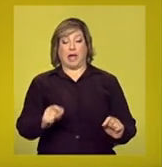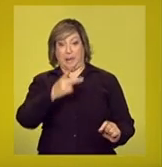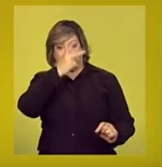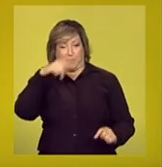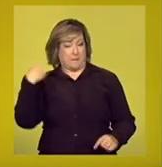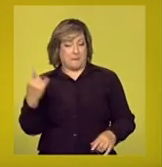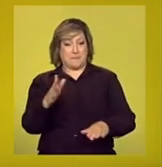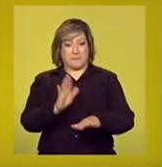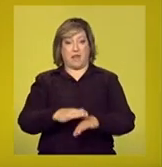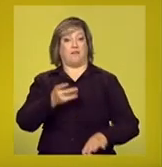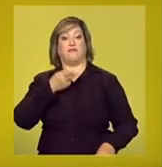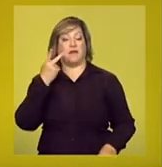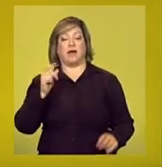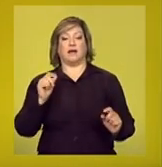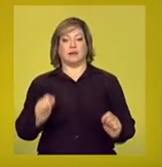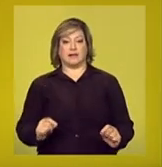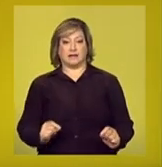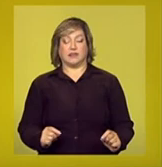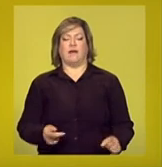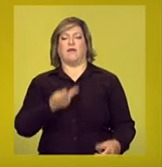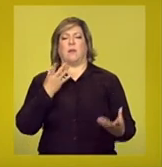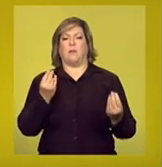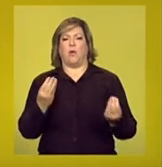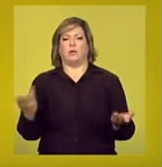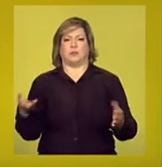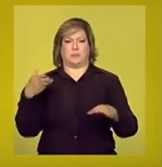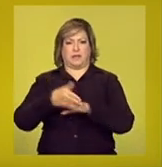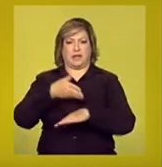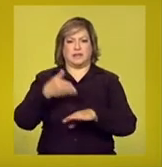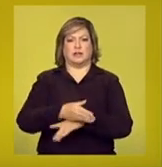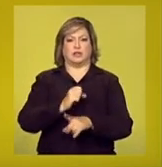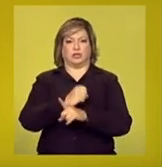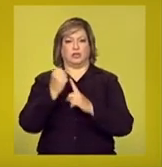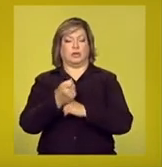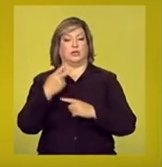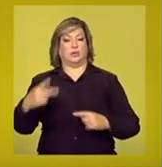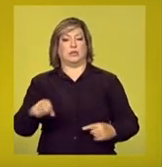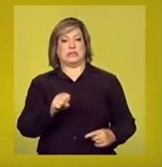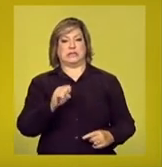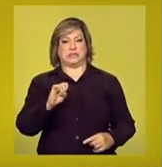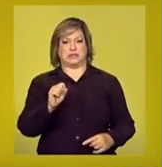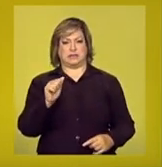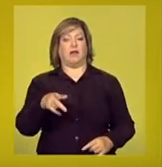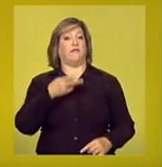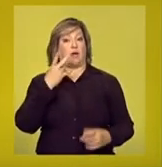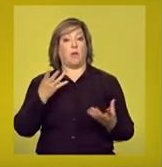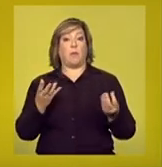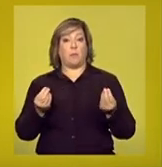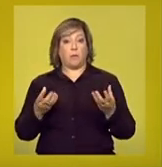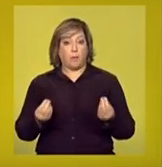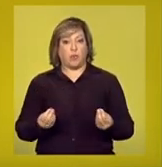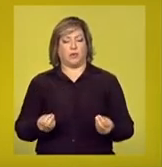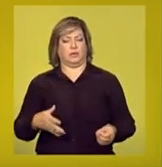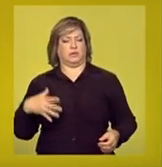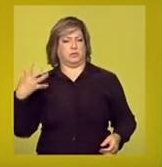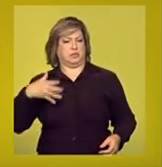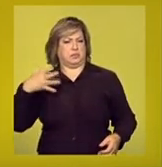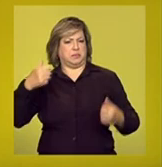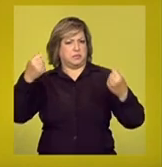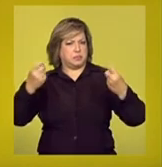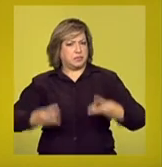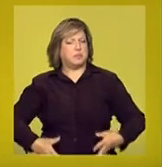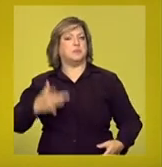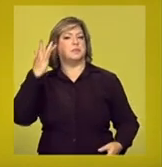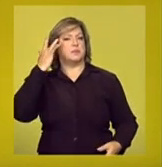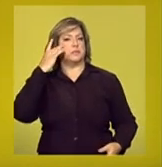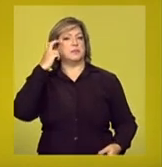mais falaram? Elas falaram muito de participação social do CISAM e falaram com muita propriedade, com um discurso muito articulado,